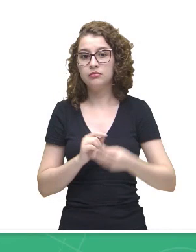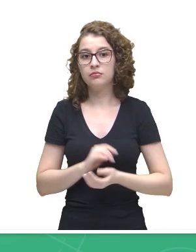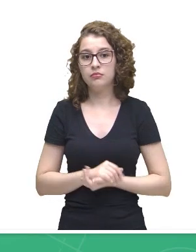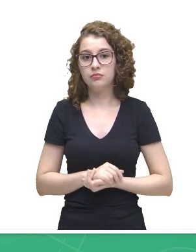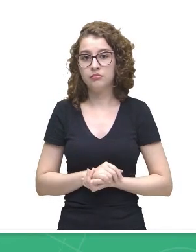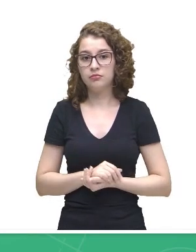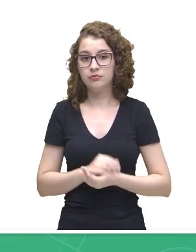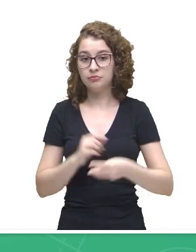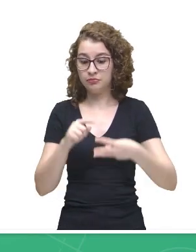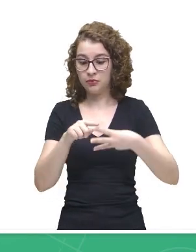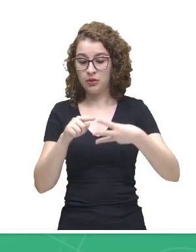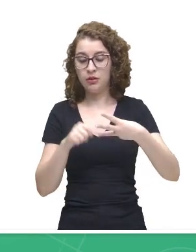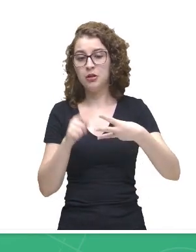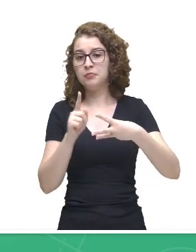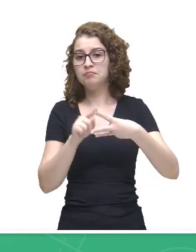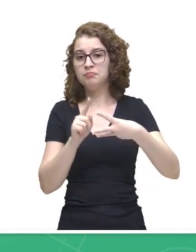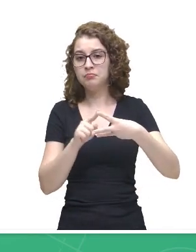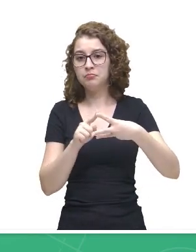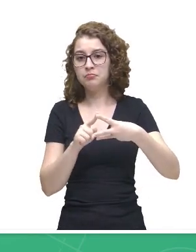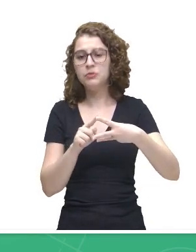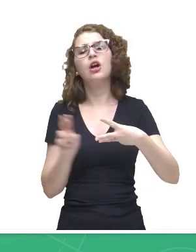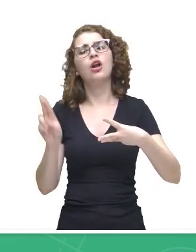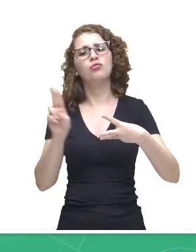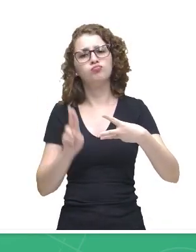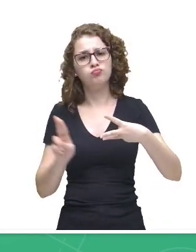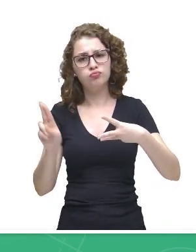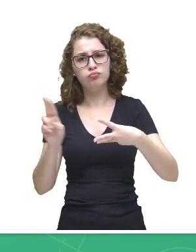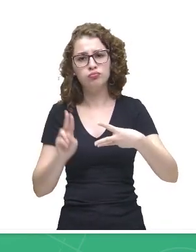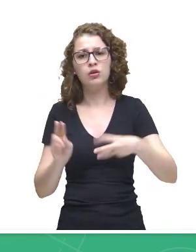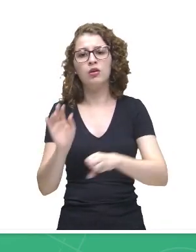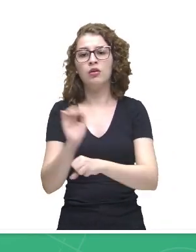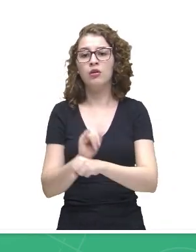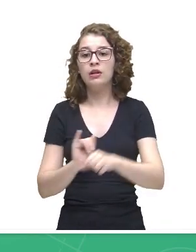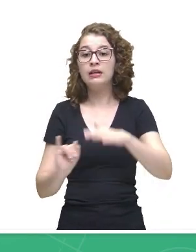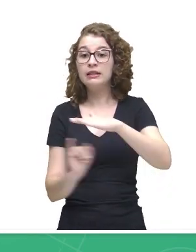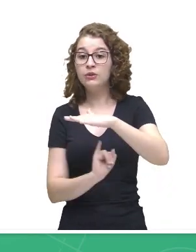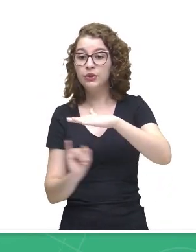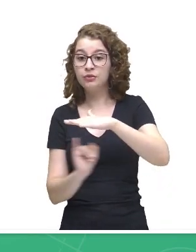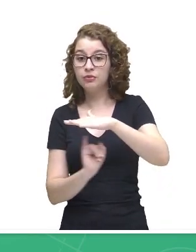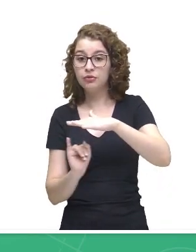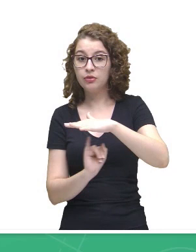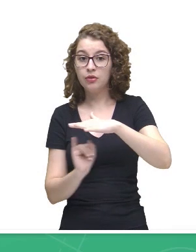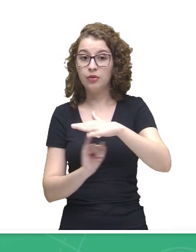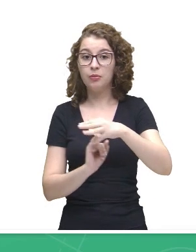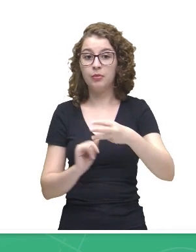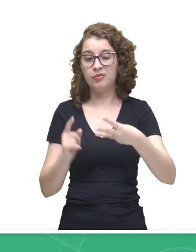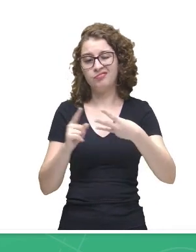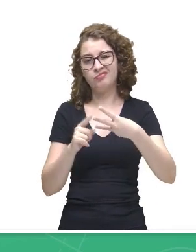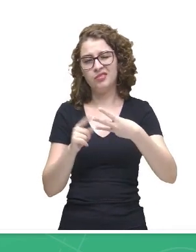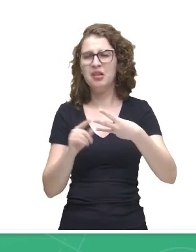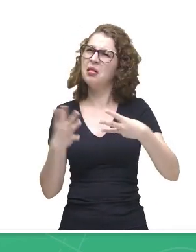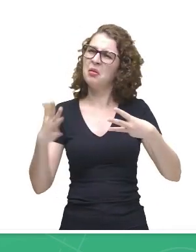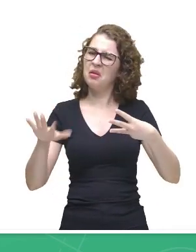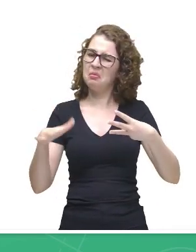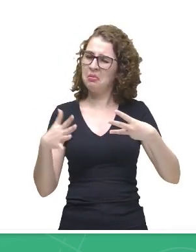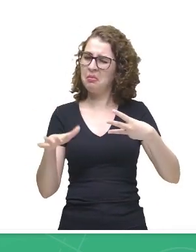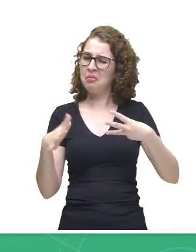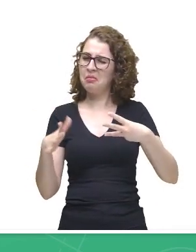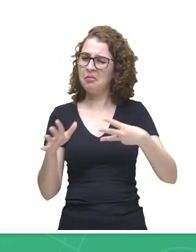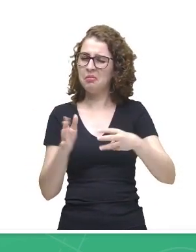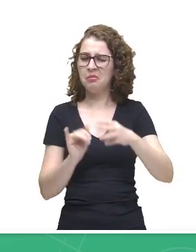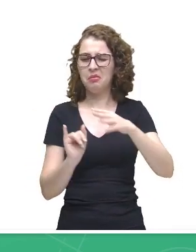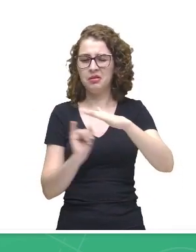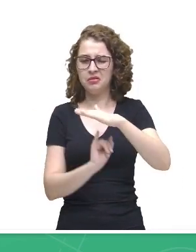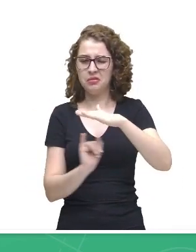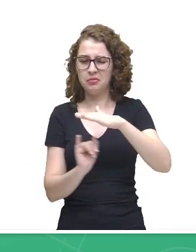but. Ele é muito utilizado na informalidade no dia a dia, o however, um pouquinho também, mas esse aqui é